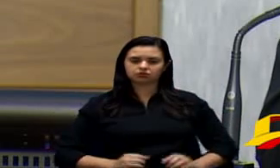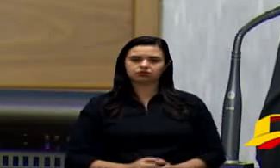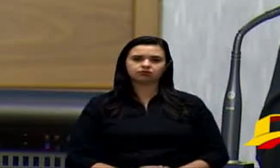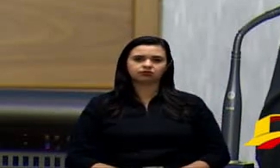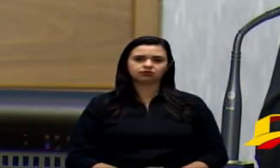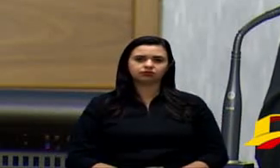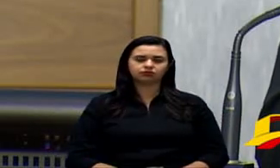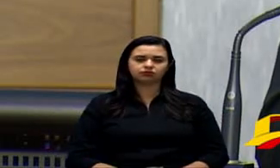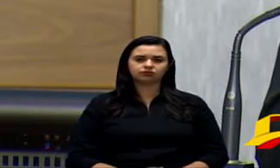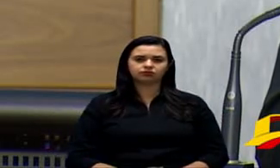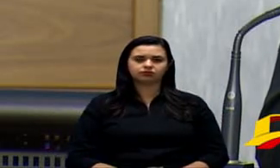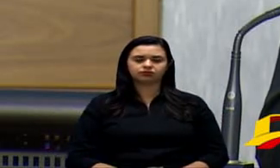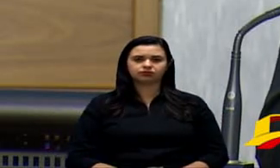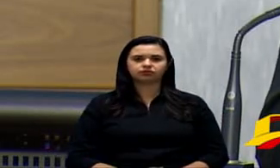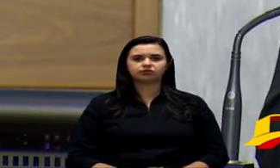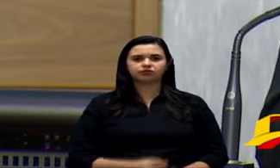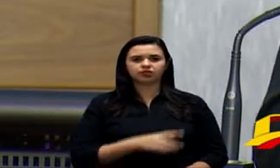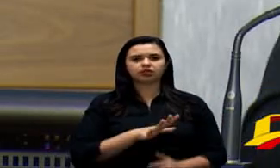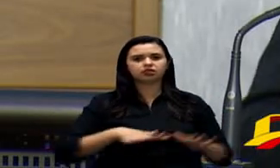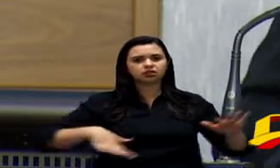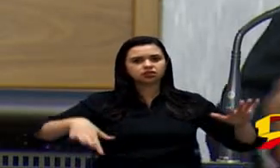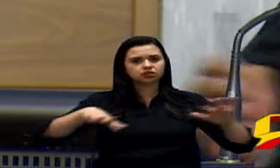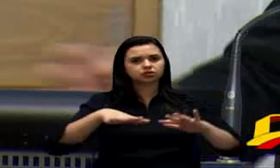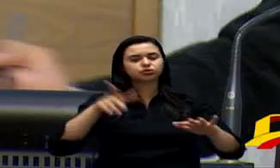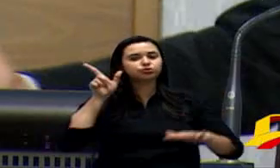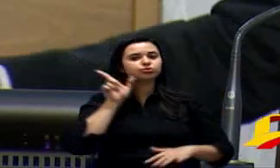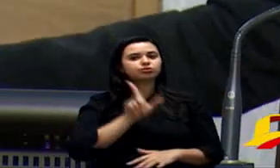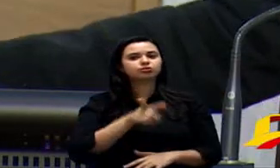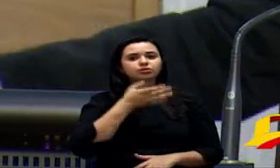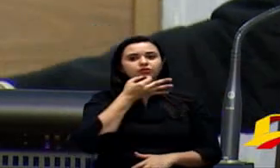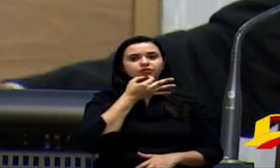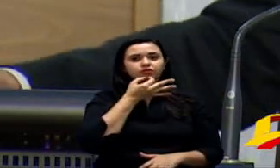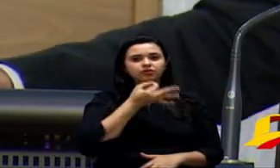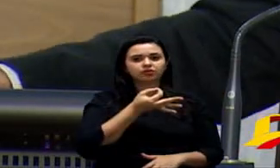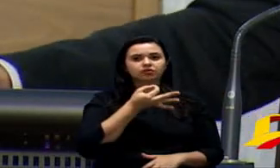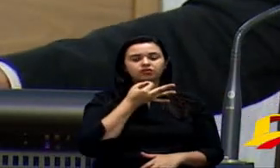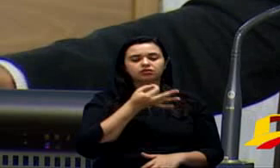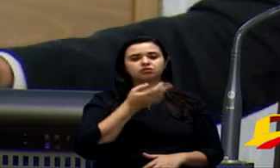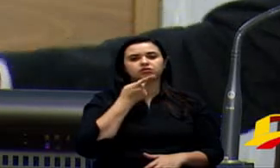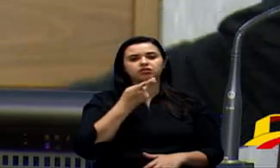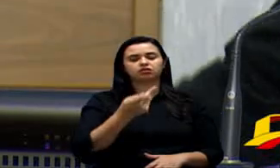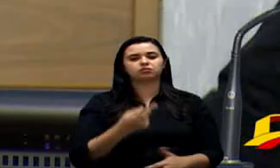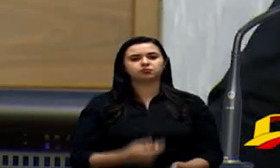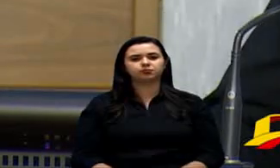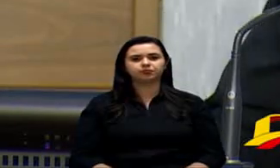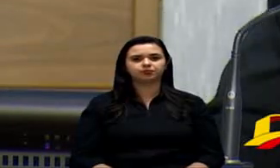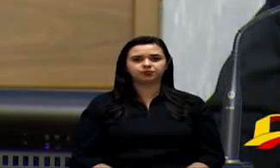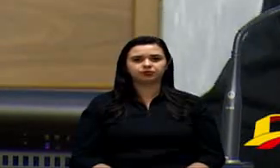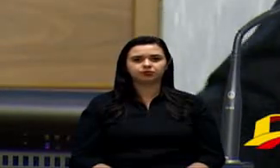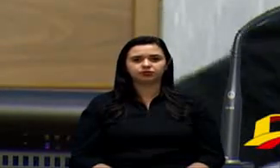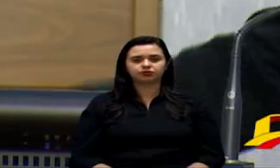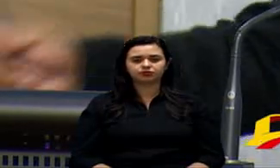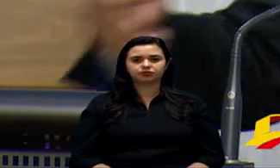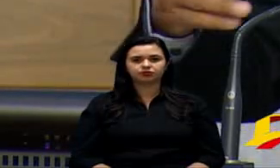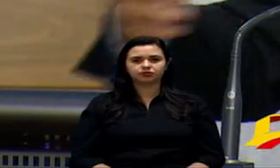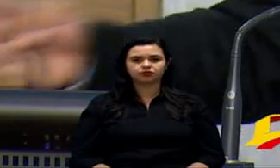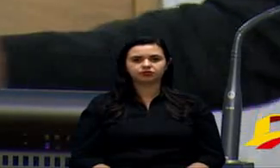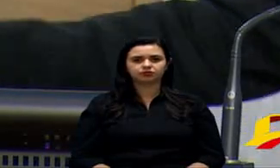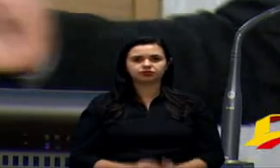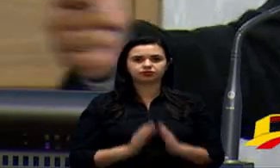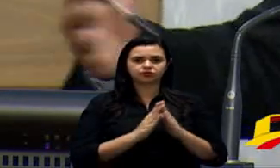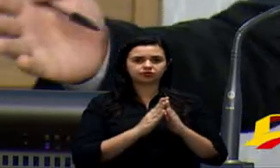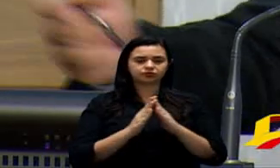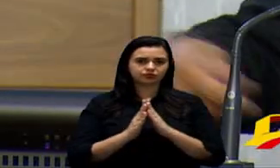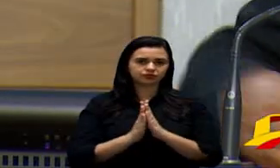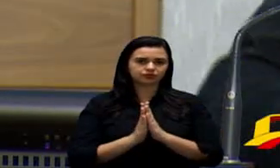a oportunidade de todos falarem. Daqui 10 minutos, o vereador Fausto vai presidir essa sessão.